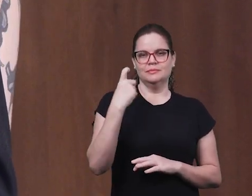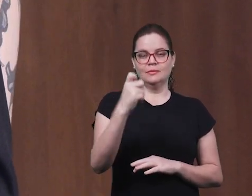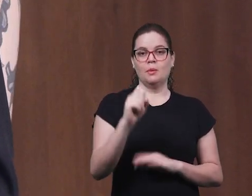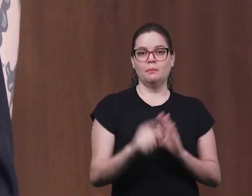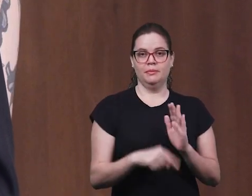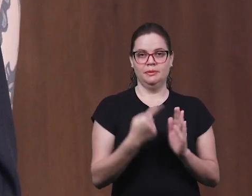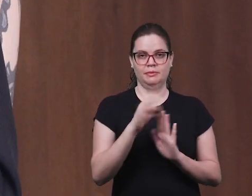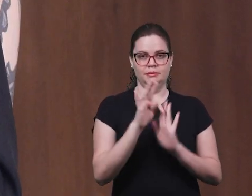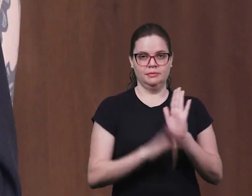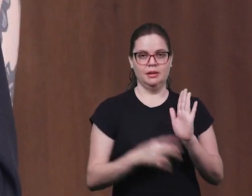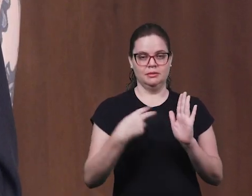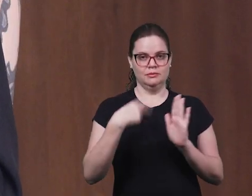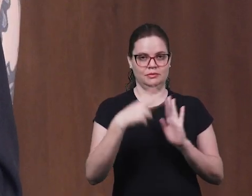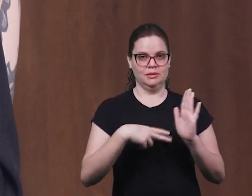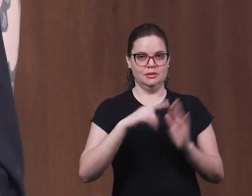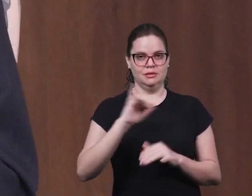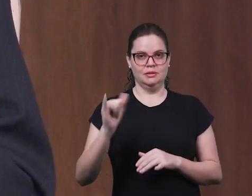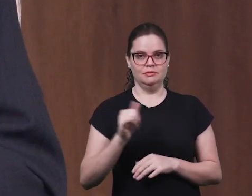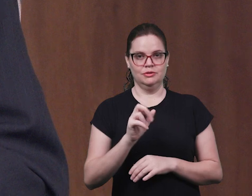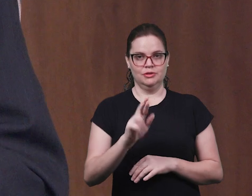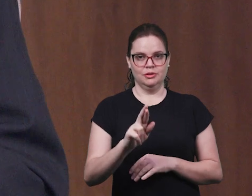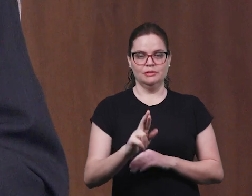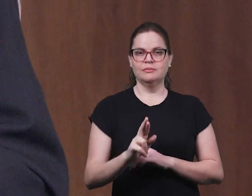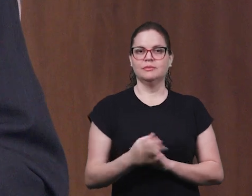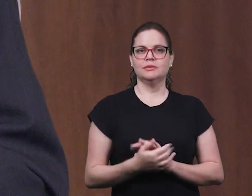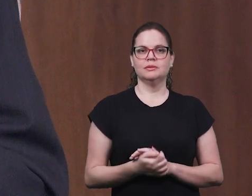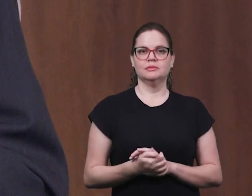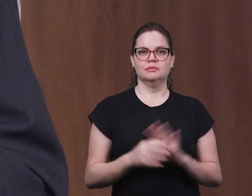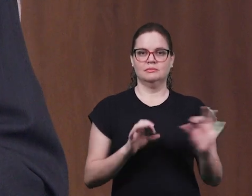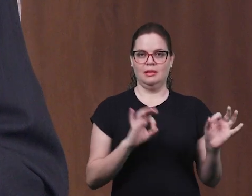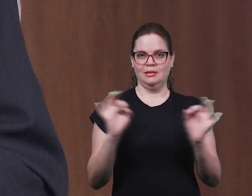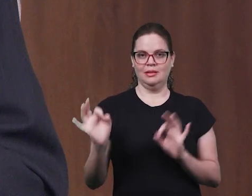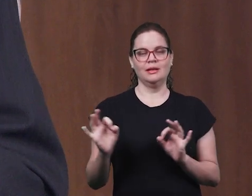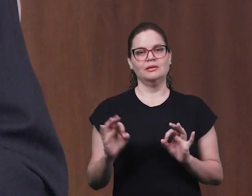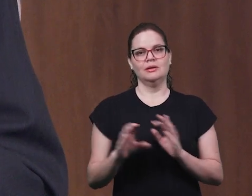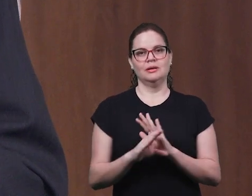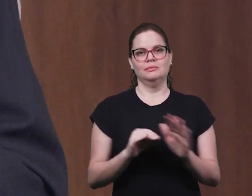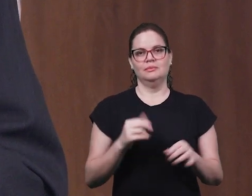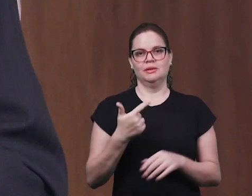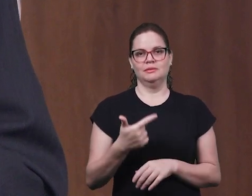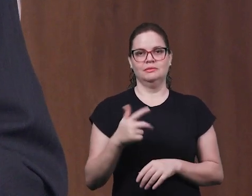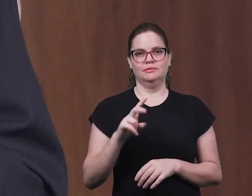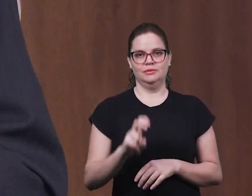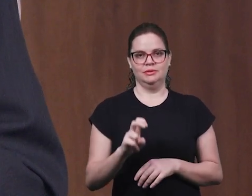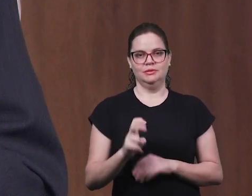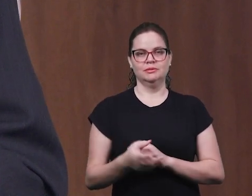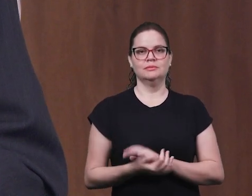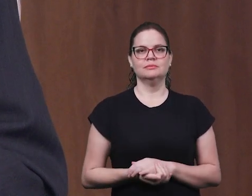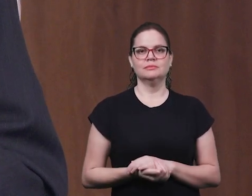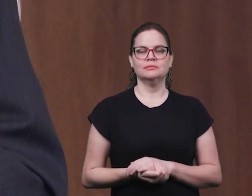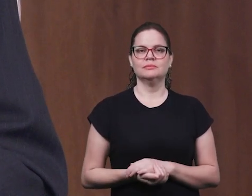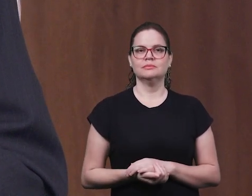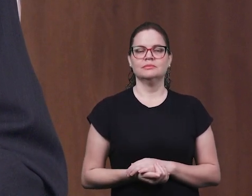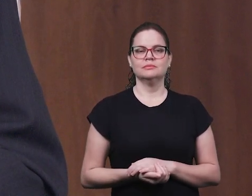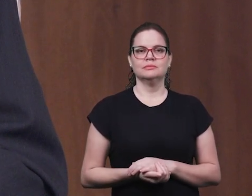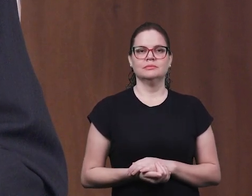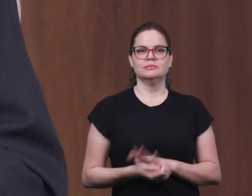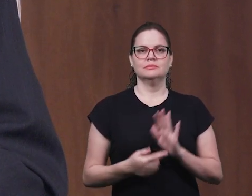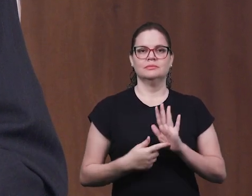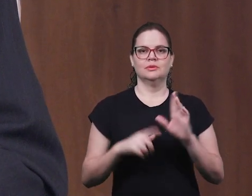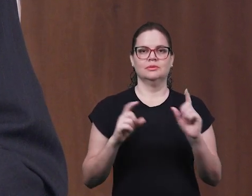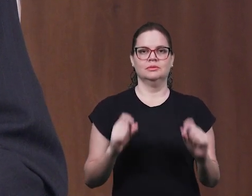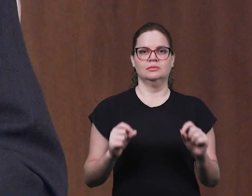primeiro texto que você leu em Jeremias, estou acompanhando aqui, 25, 11, 25, exato. Diz